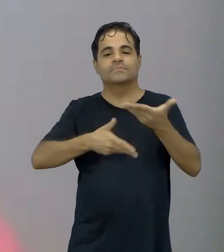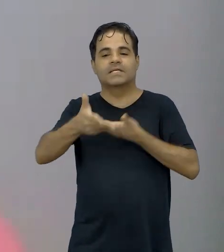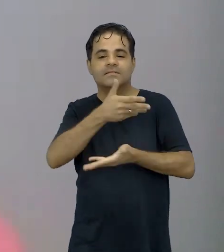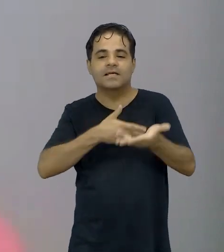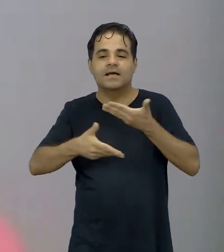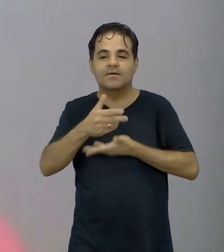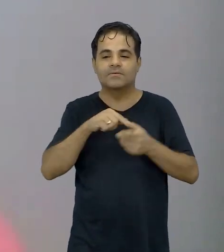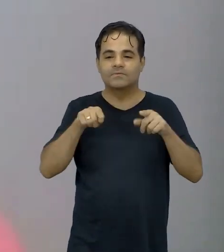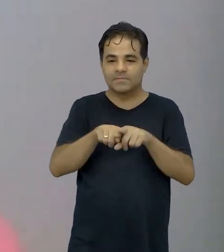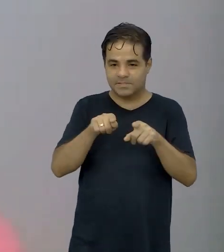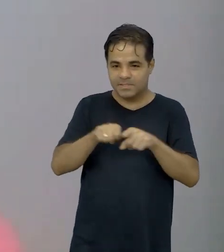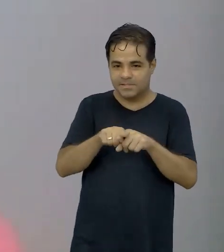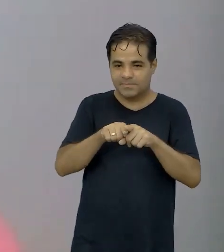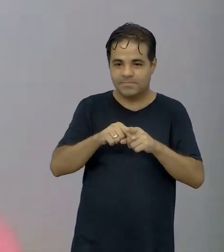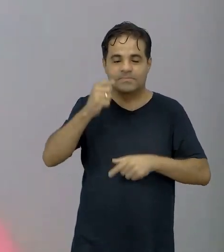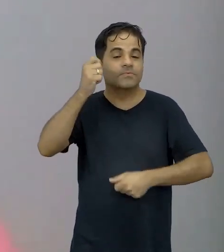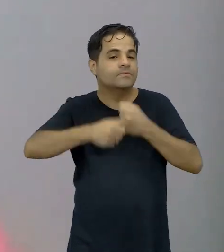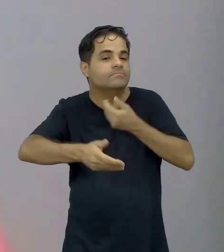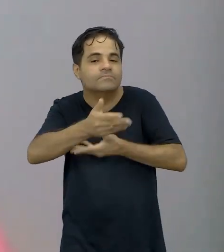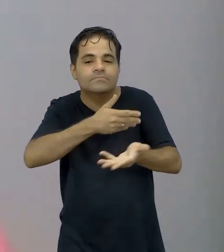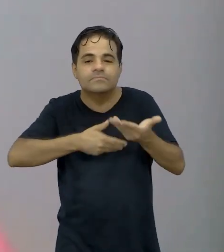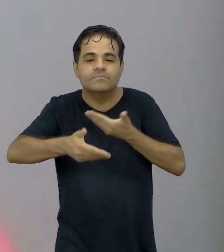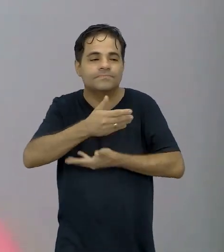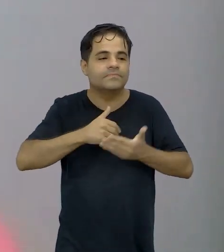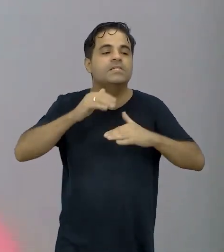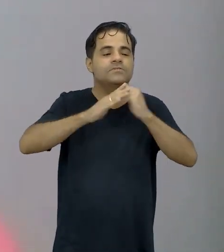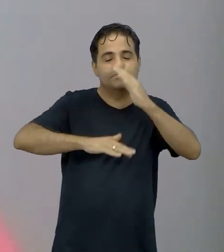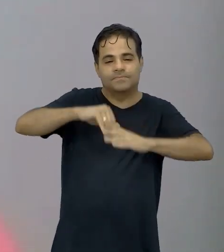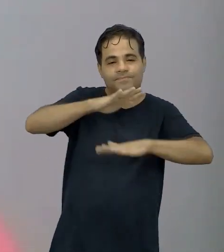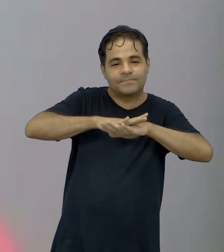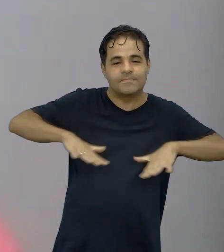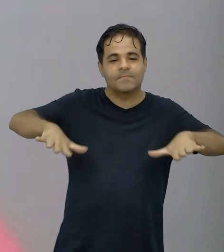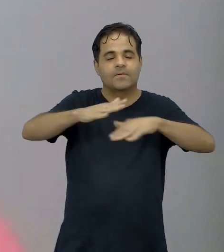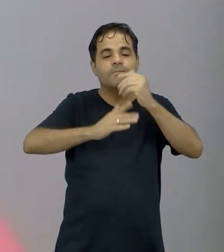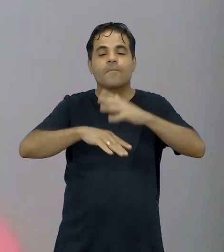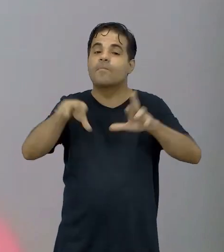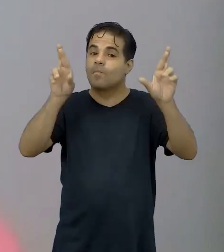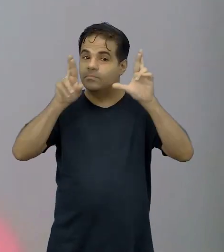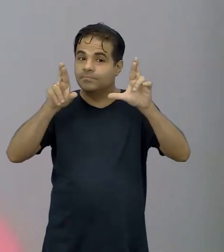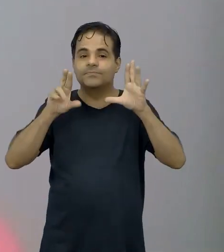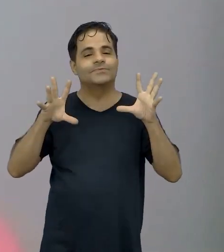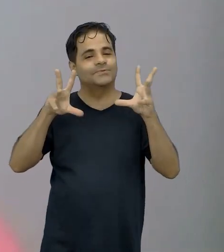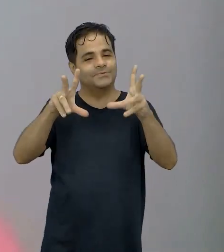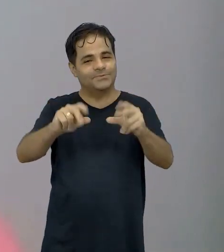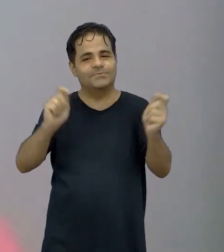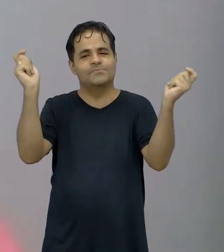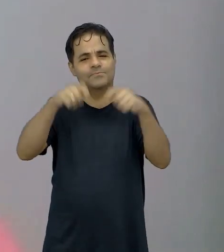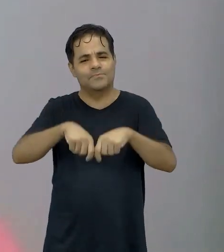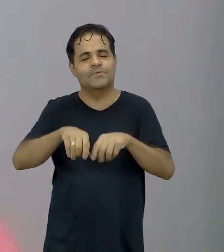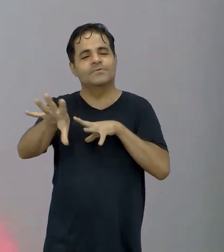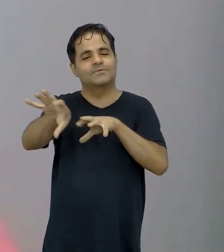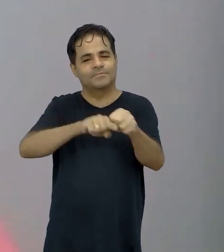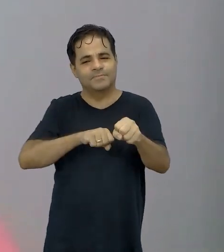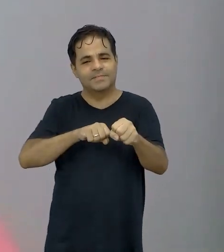compartilhar a tela para vocês, para darmos início. Espero que todos façam uma boa